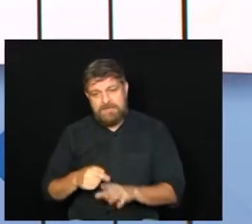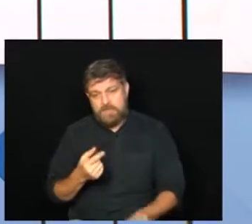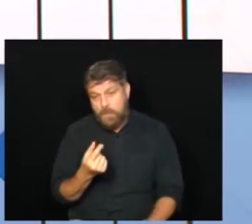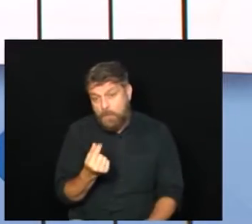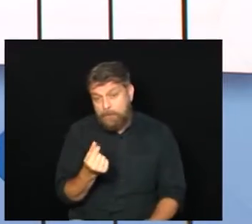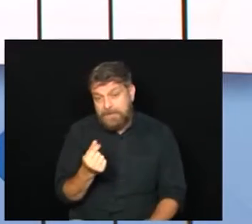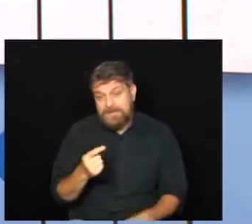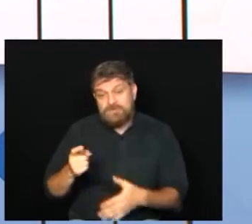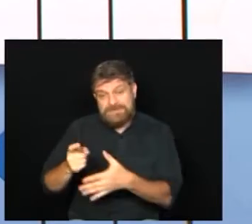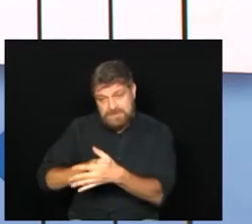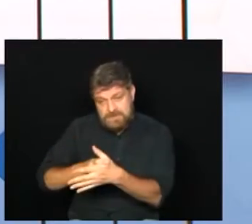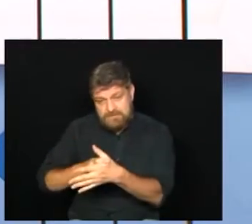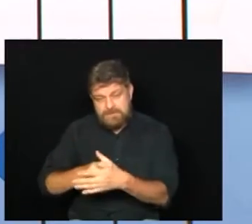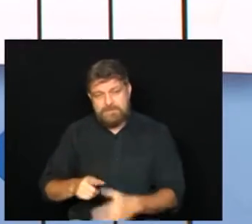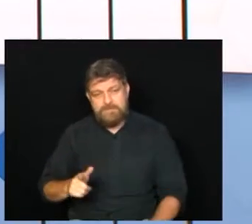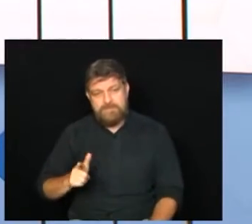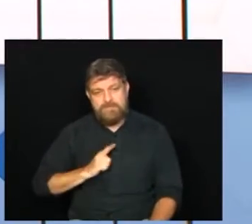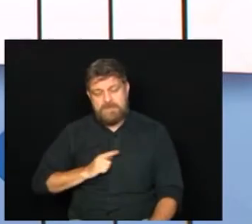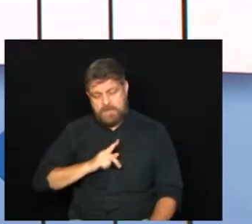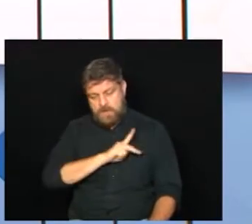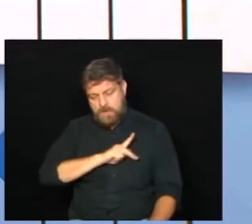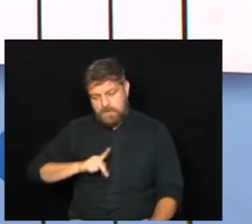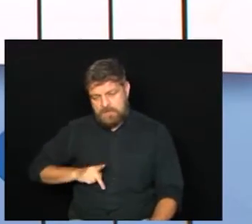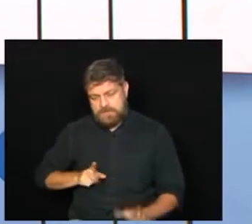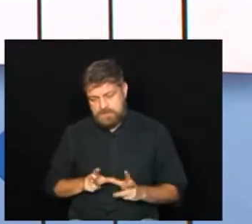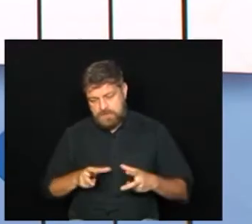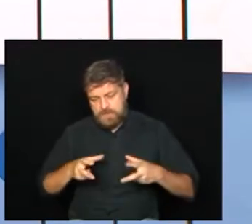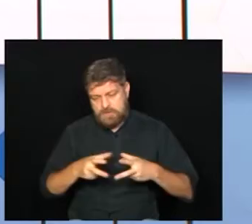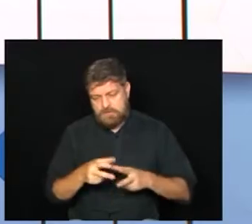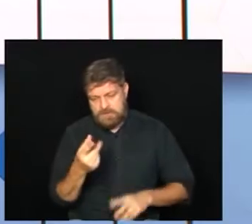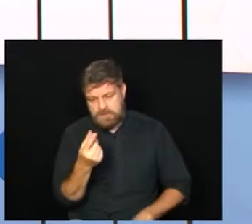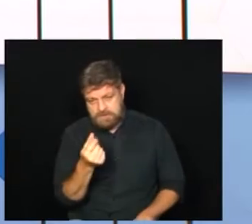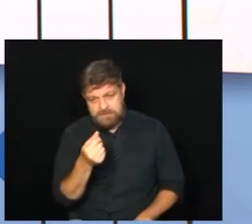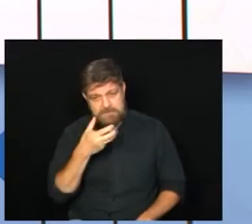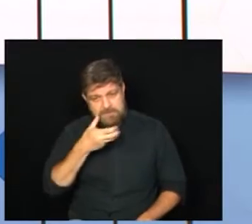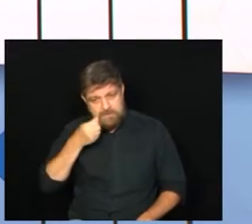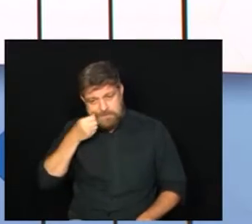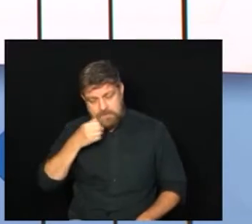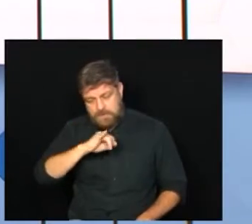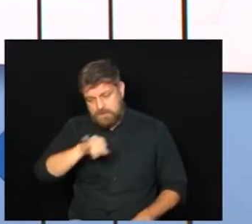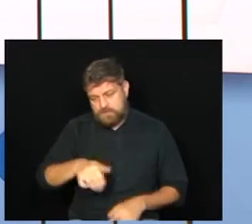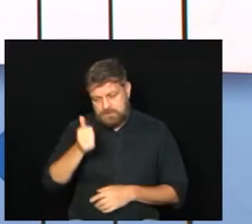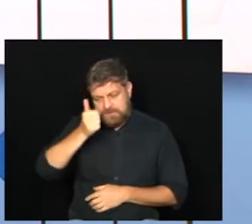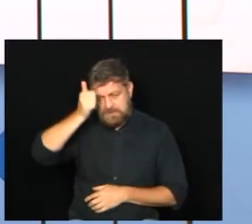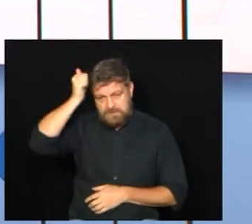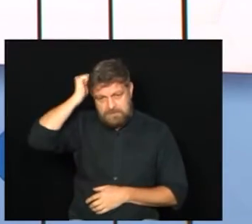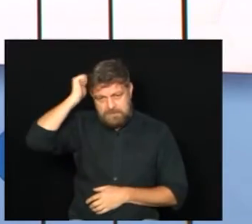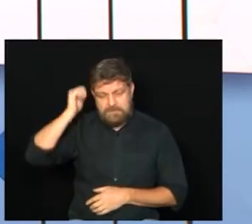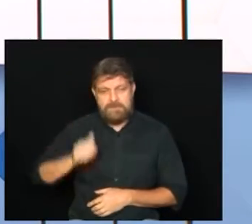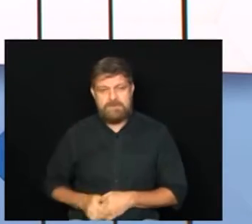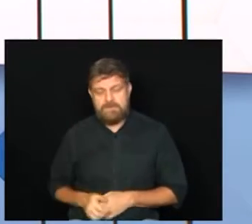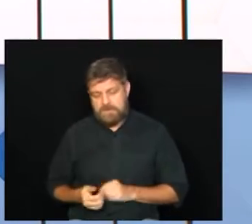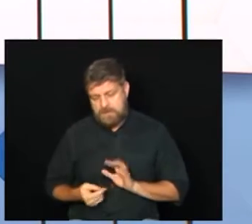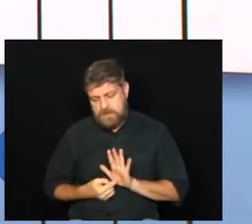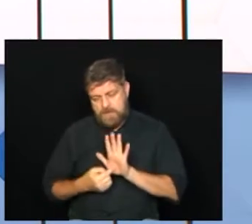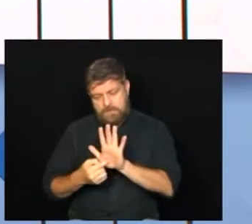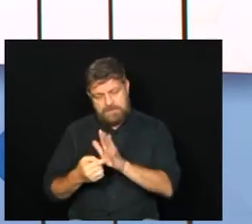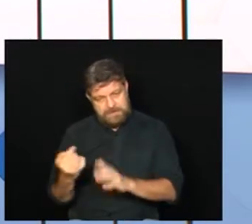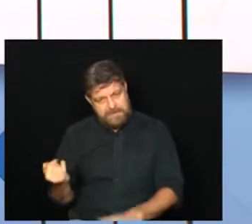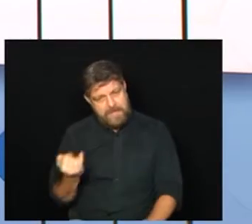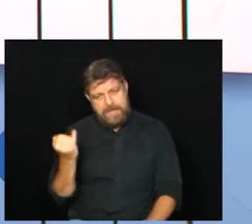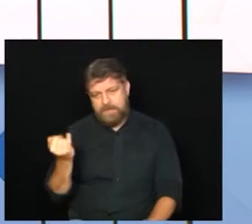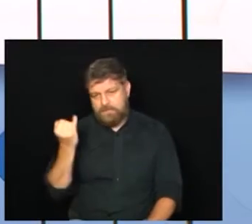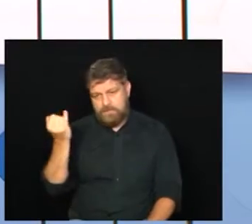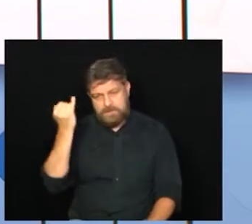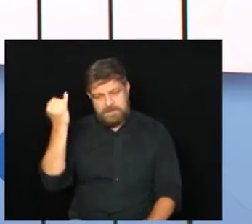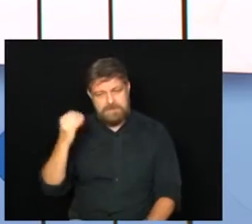dívida. E o presidente da Comissão de Finanças e Orçamento da Câmara, o vereador Juscelino da Barbarense, ressalta a importância do